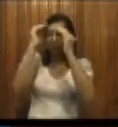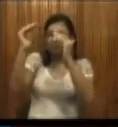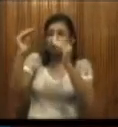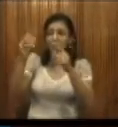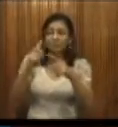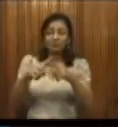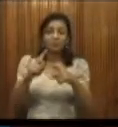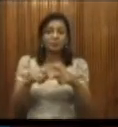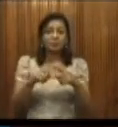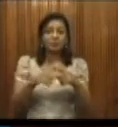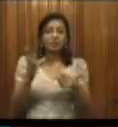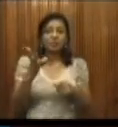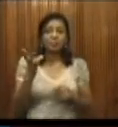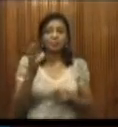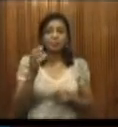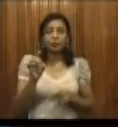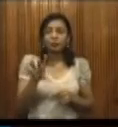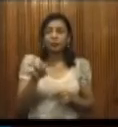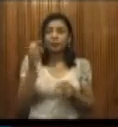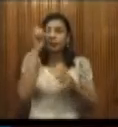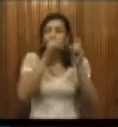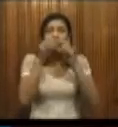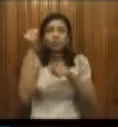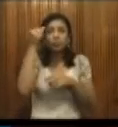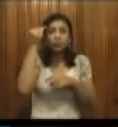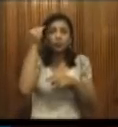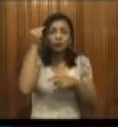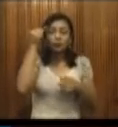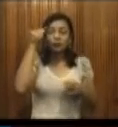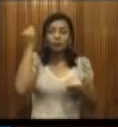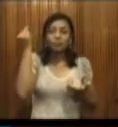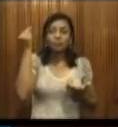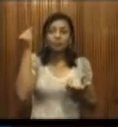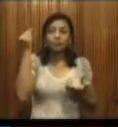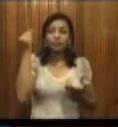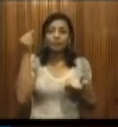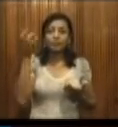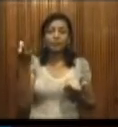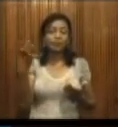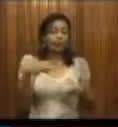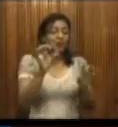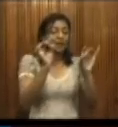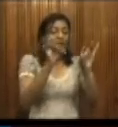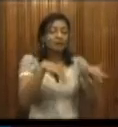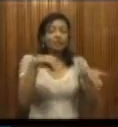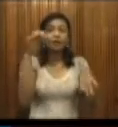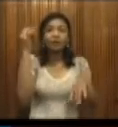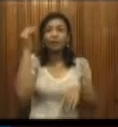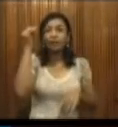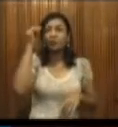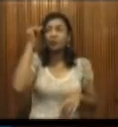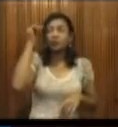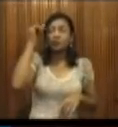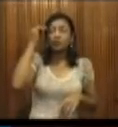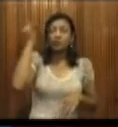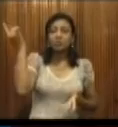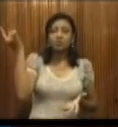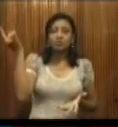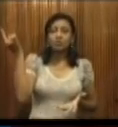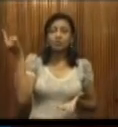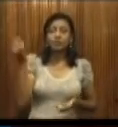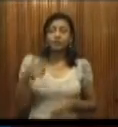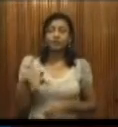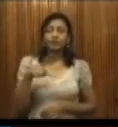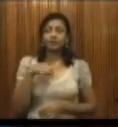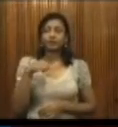vício e o Senhor, por mais que eu esteja preocupado com a vida eterna, eu não quero abrir mão do vício. Tem pessoas que não